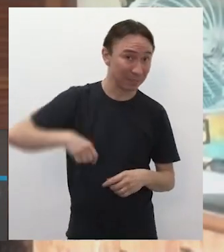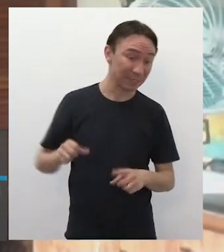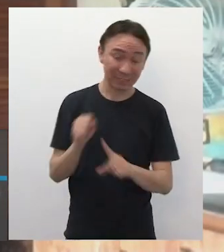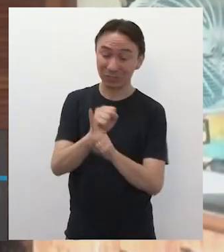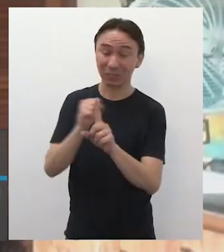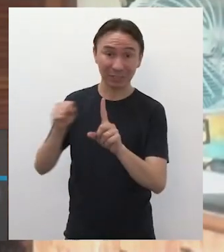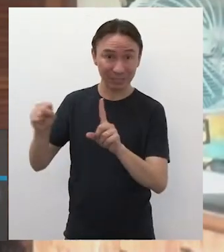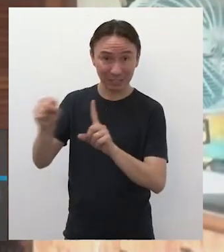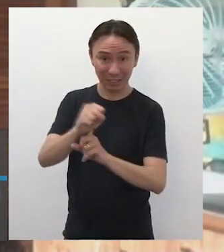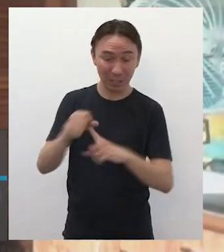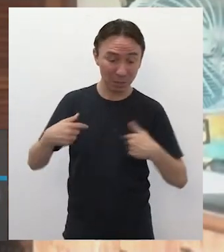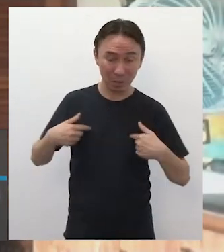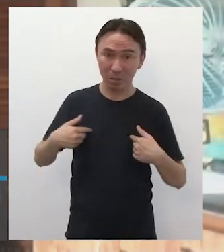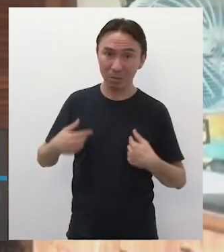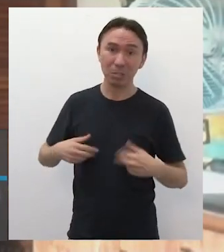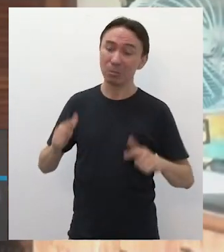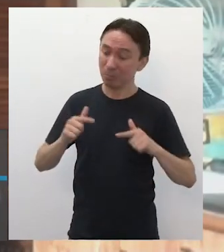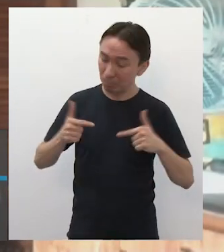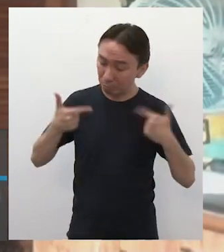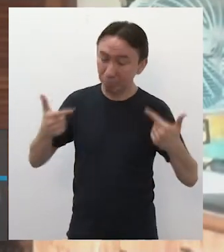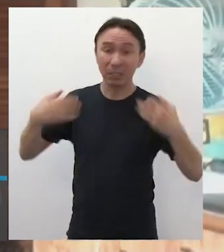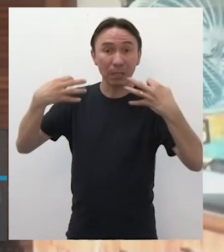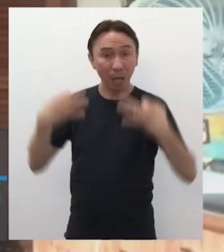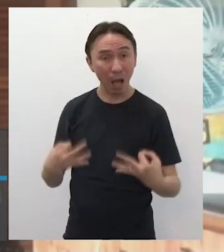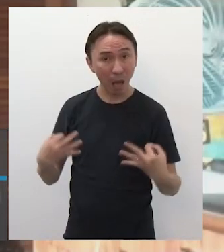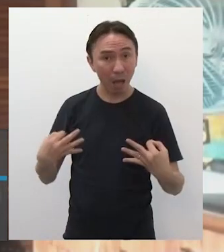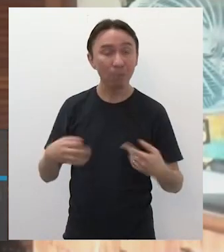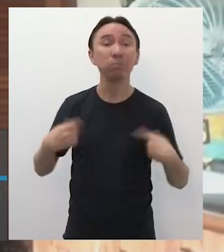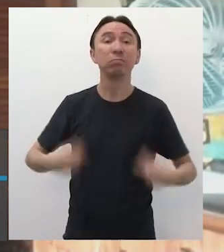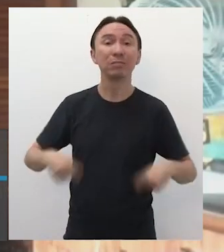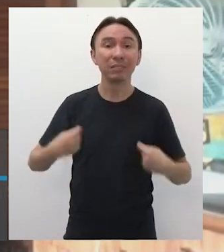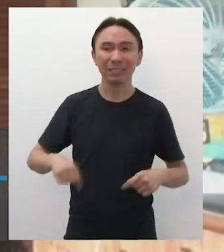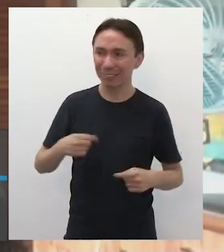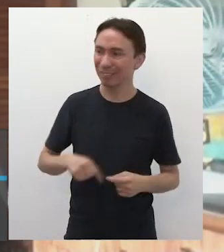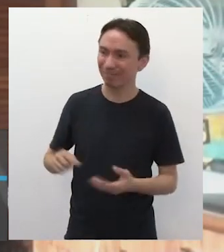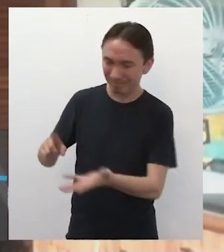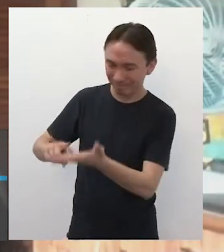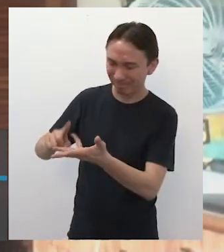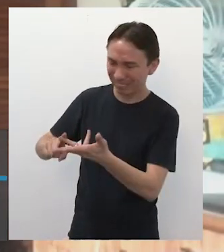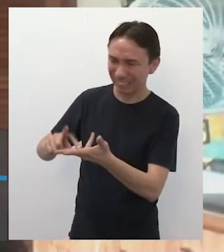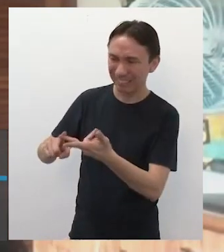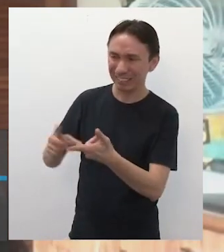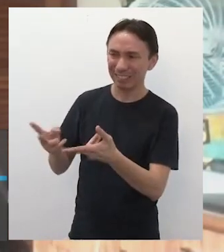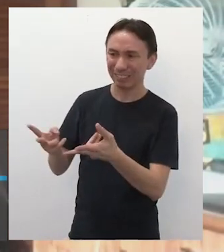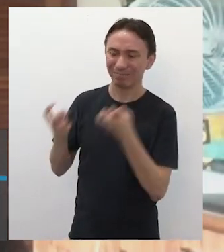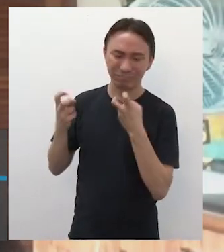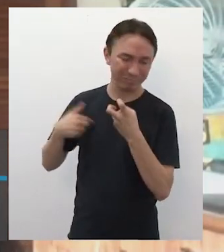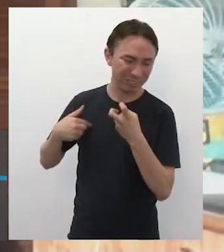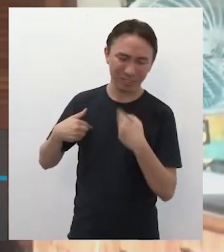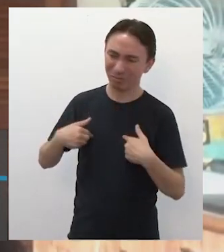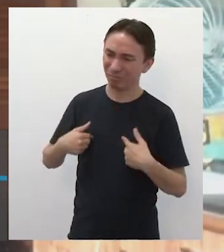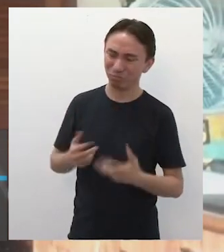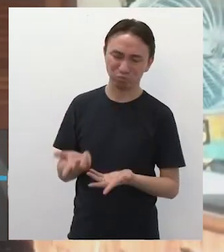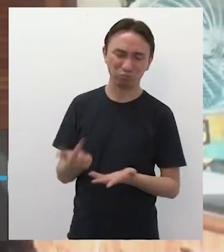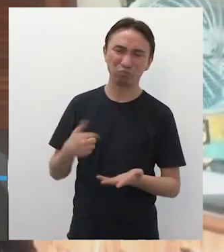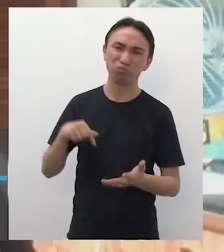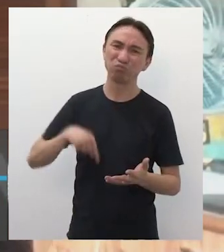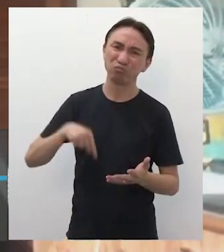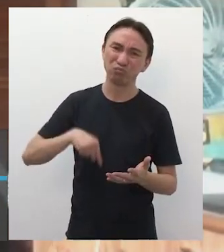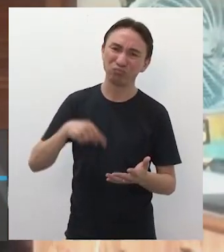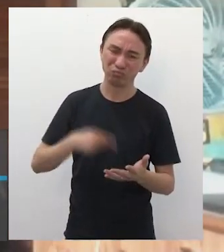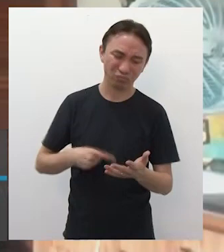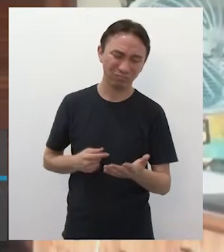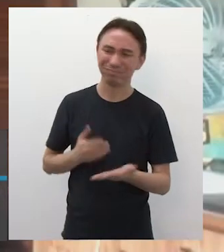mão descritivamente daquilo que eu observei que me incomodou. Então, eu vou falar, Silene, antes de eu continuar minha fala, eu preciso dizer que